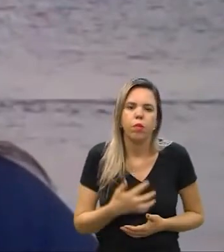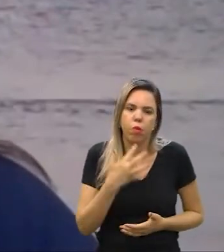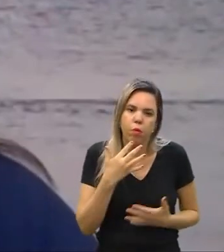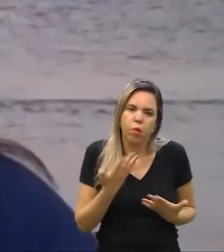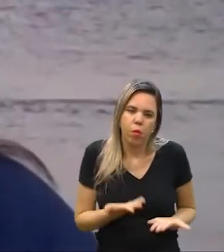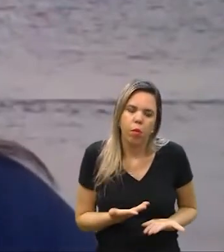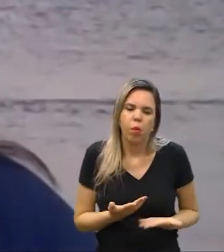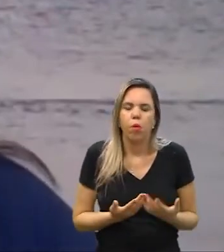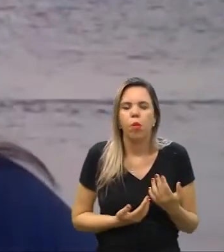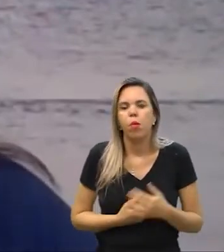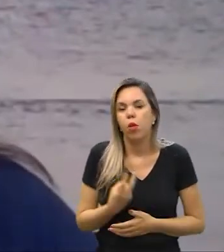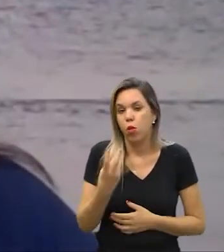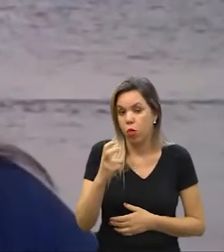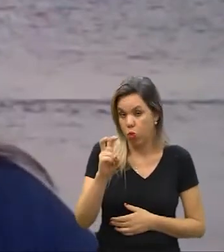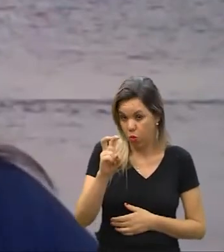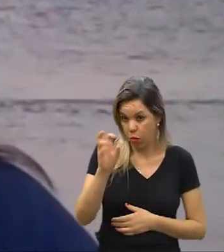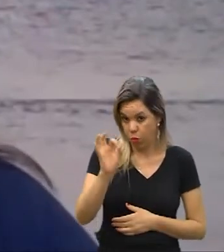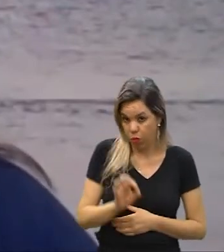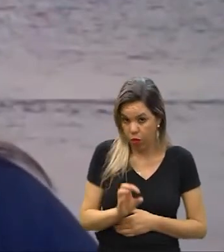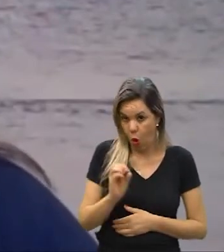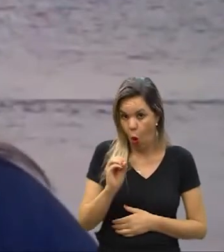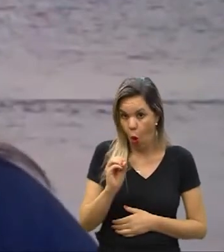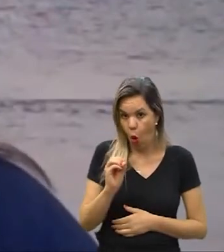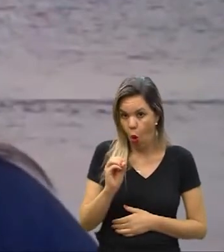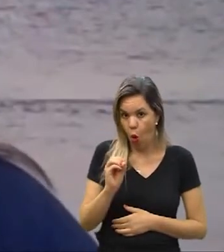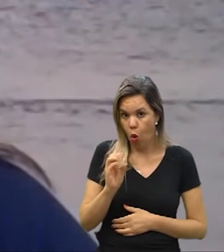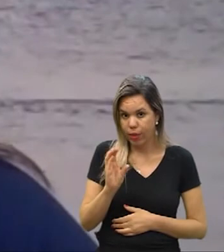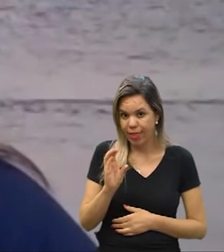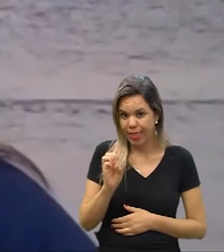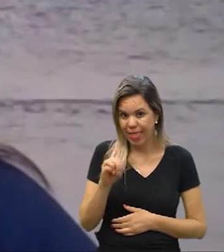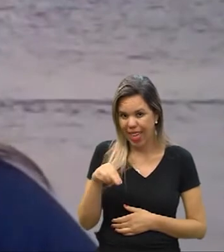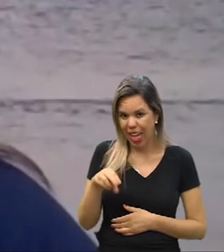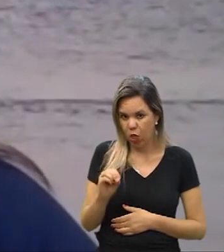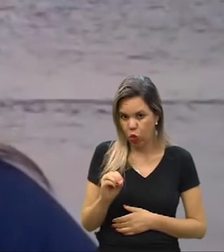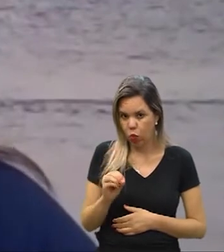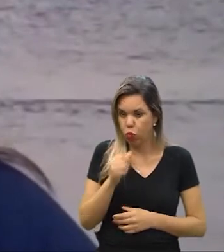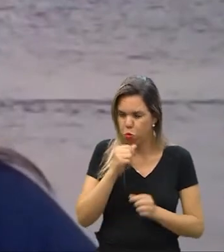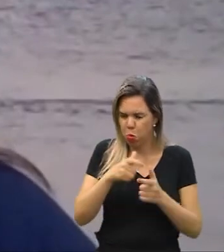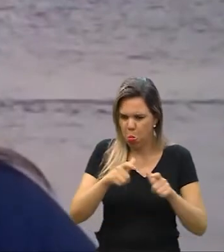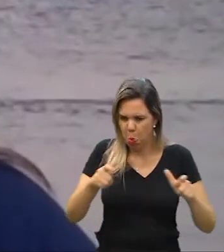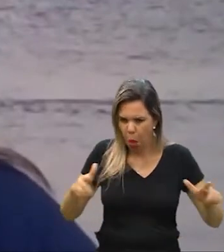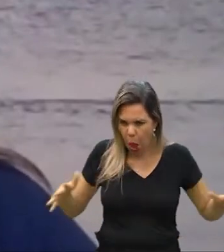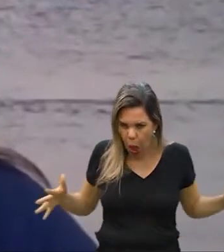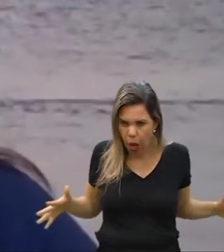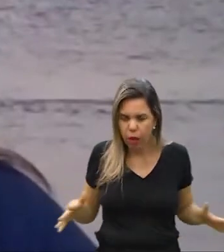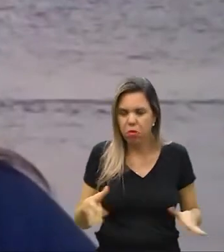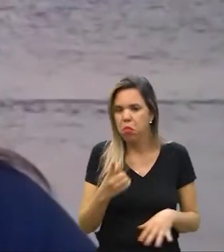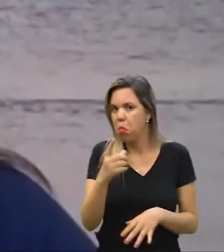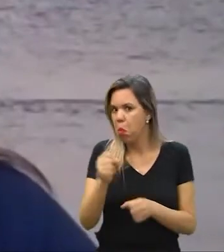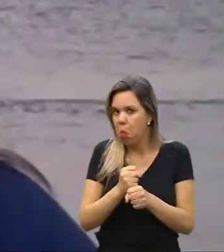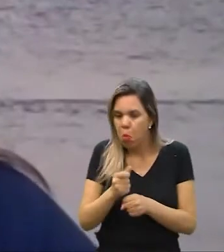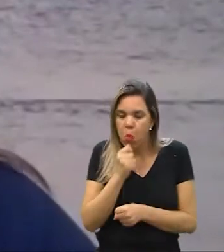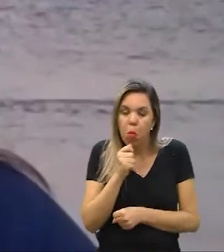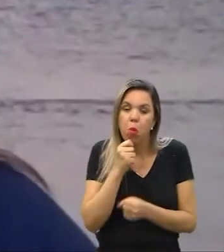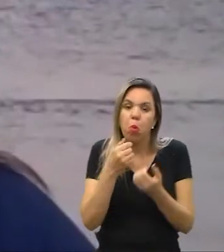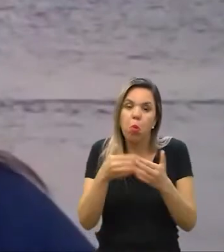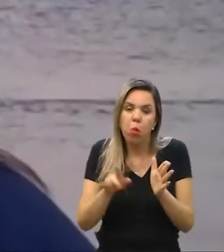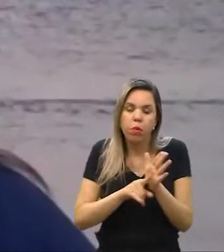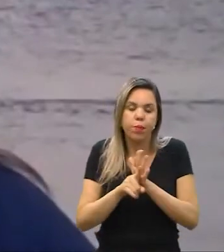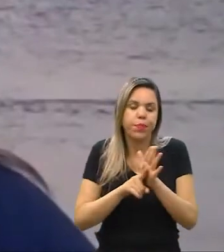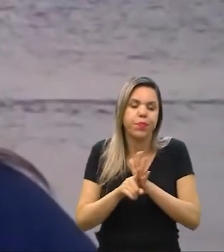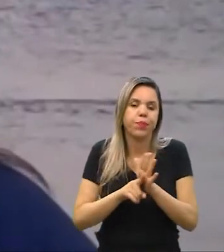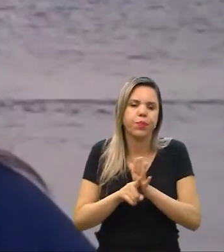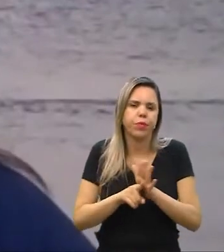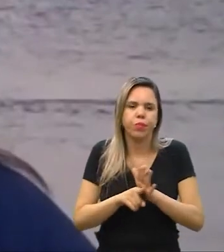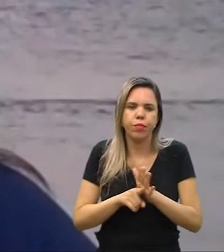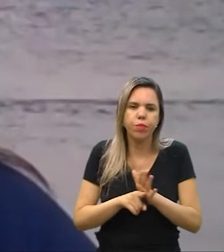conhece 5% do oceano. Tanto que não faz 10 anos que saiu uma pesquisa